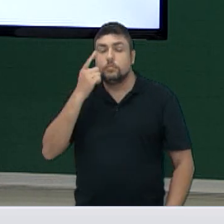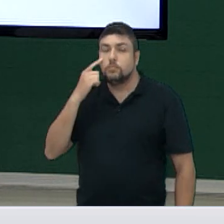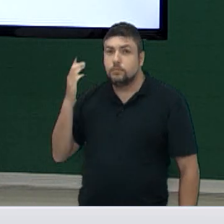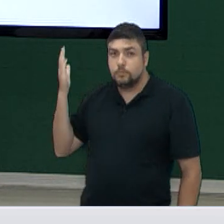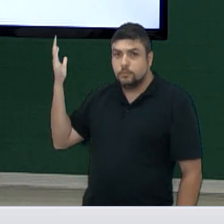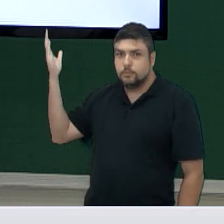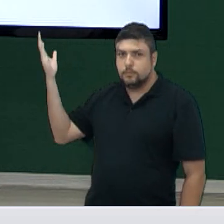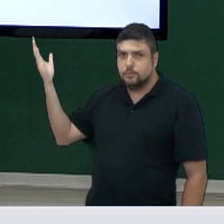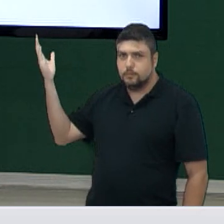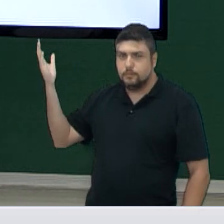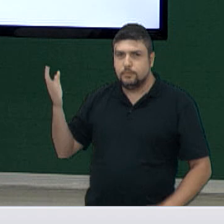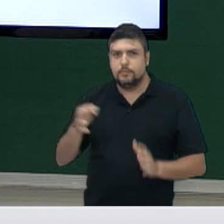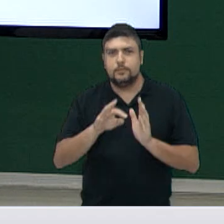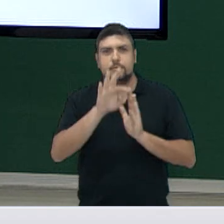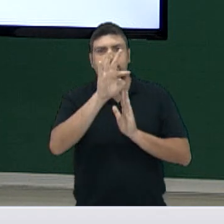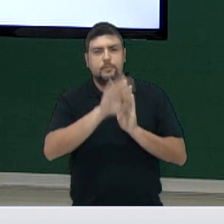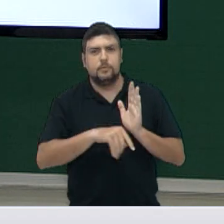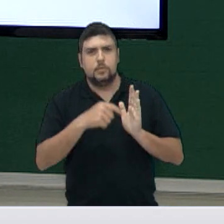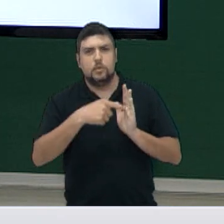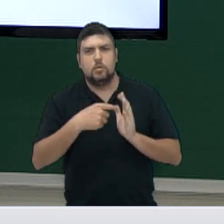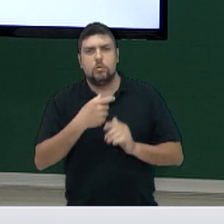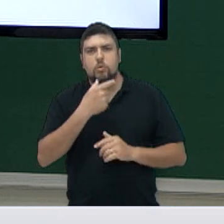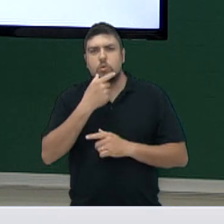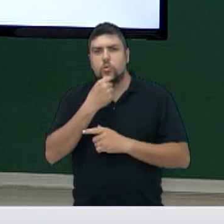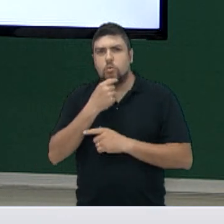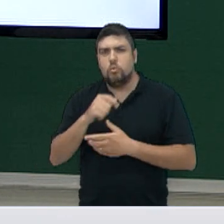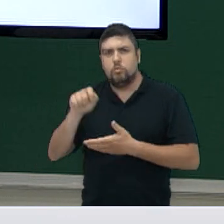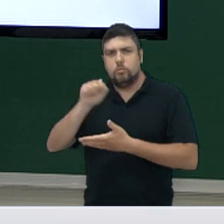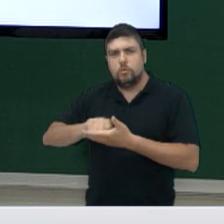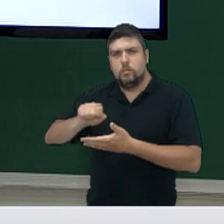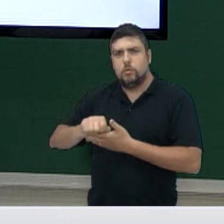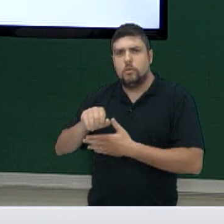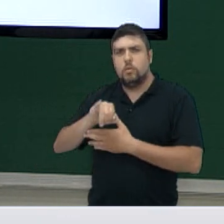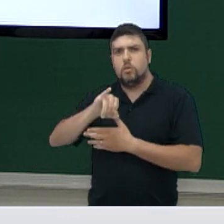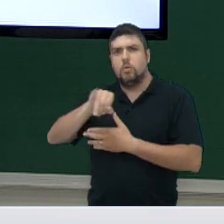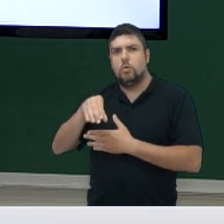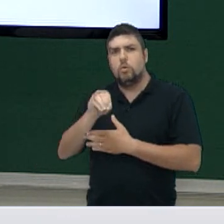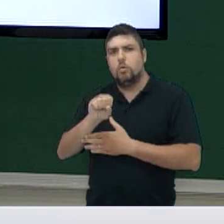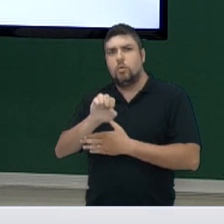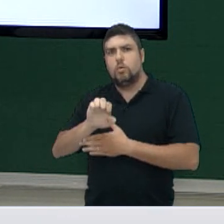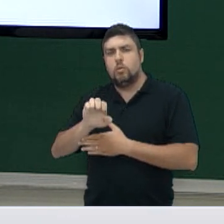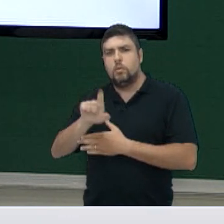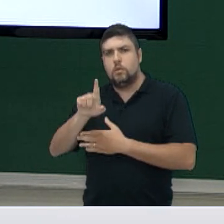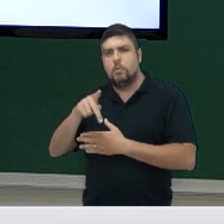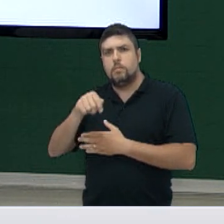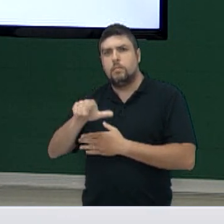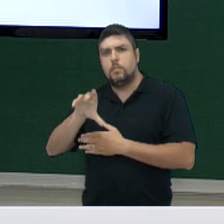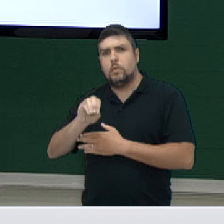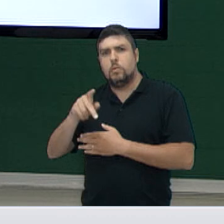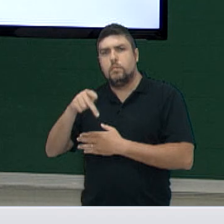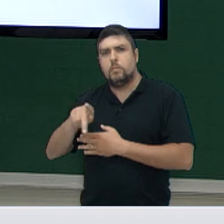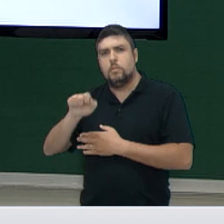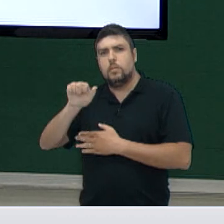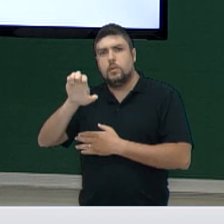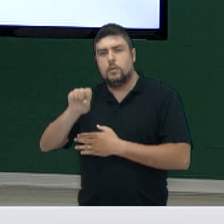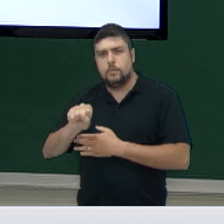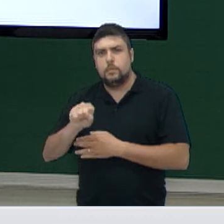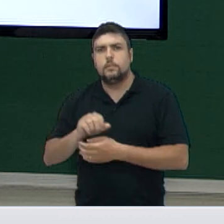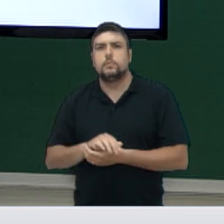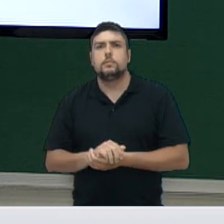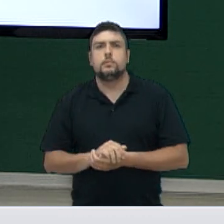texto aqui, é um texto do José Paulo Paes. Ouça, a professora vai ler e eu gostaria que